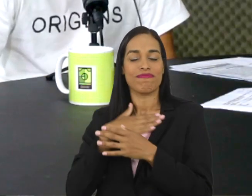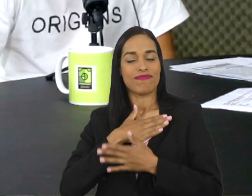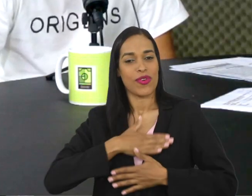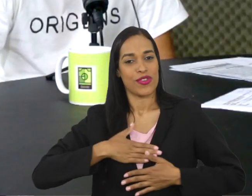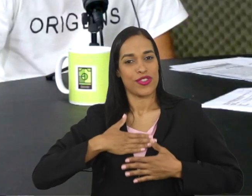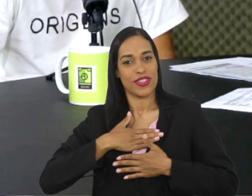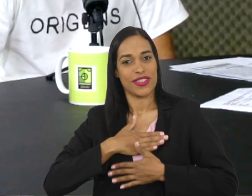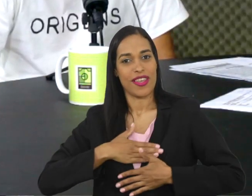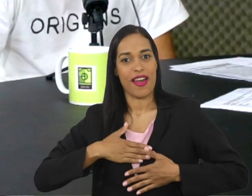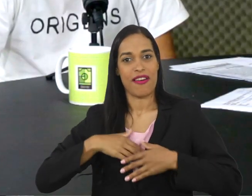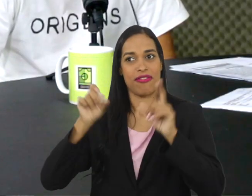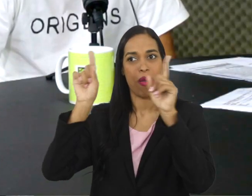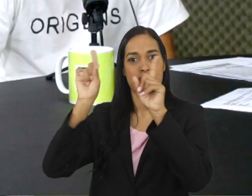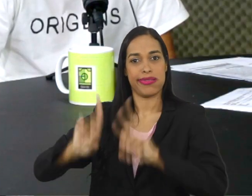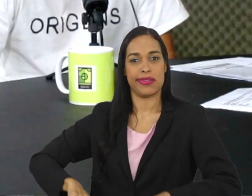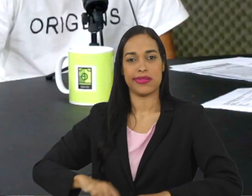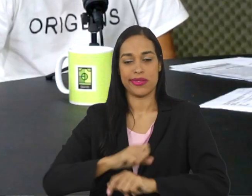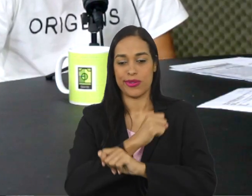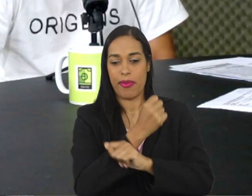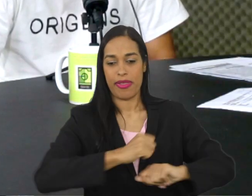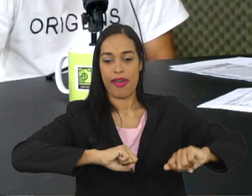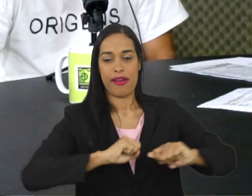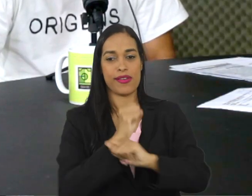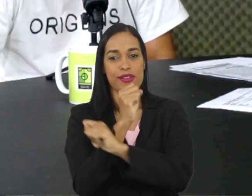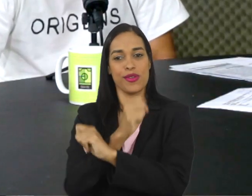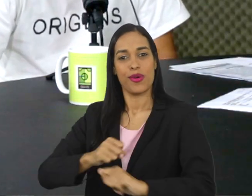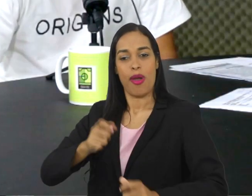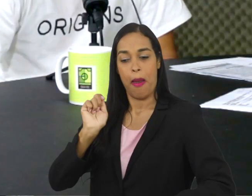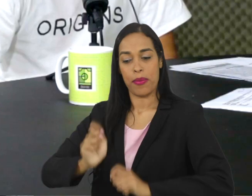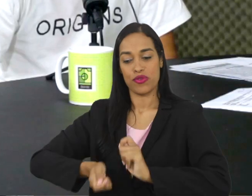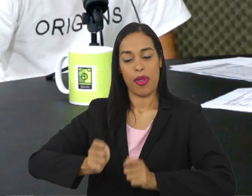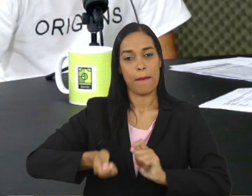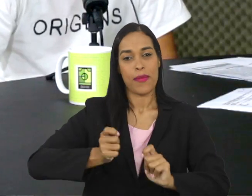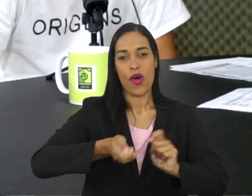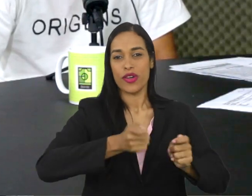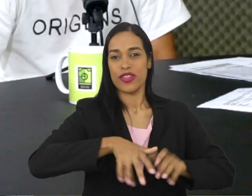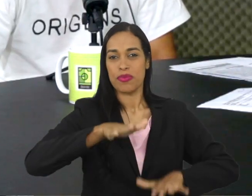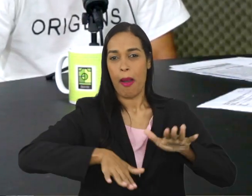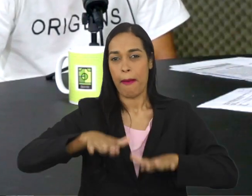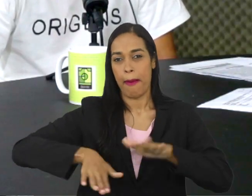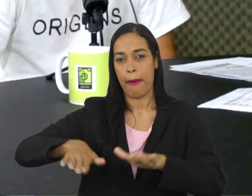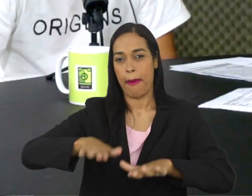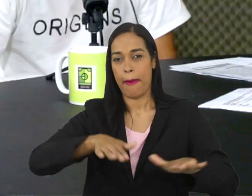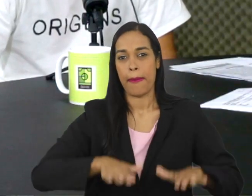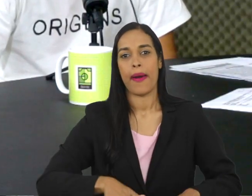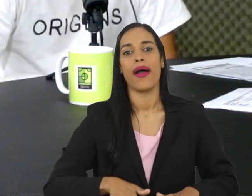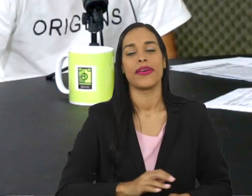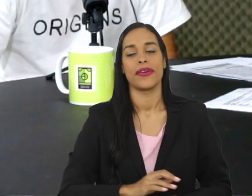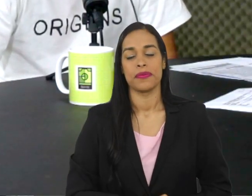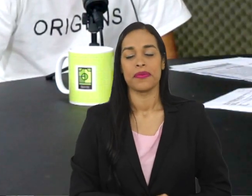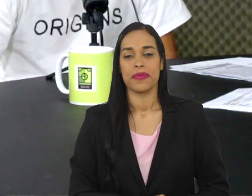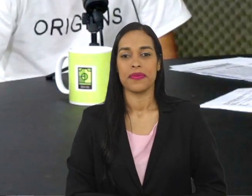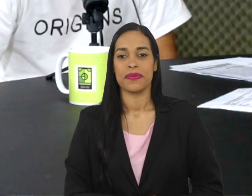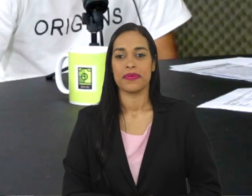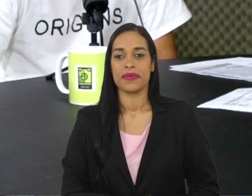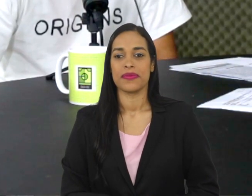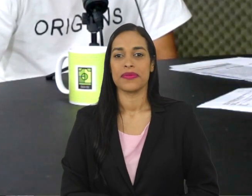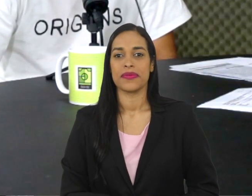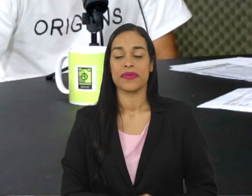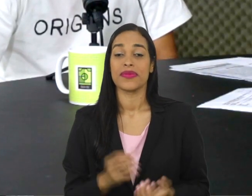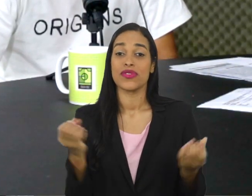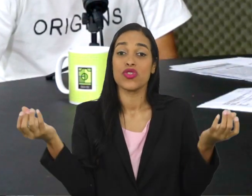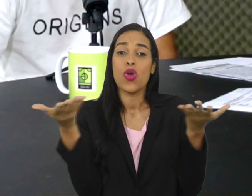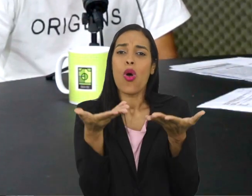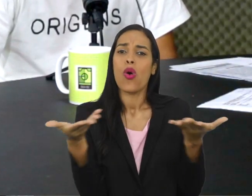O som do trovão do maracatu, ritmo. né? Chama, né? Os tambores chamam, cara. Não é? De longe. Joia. E